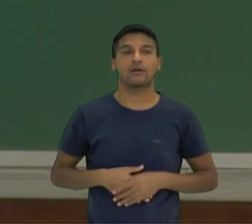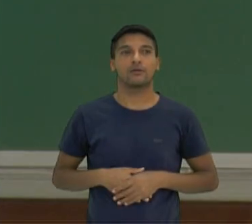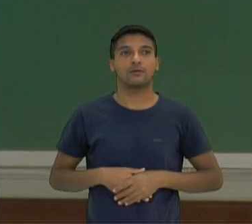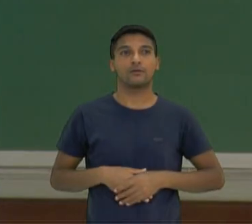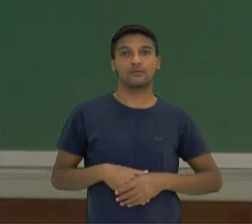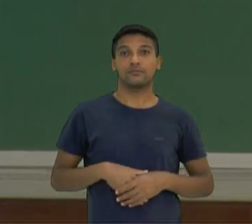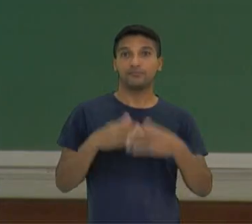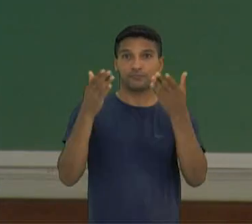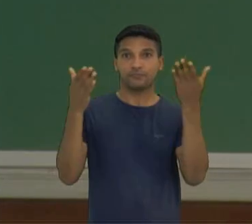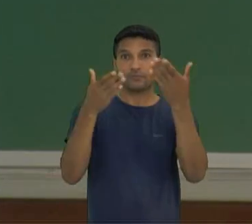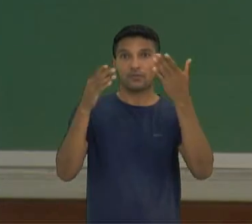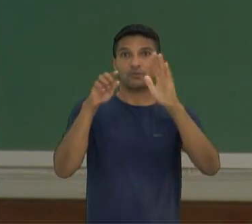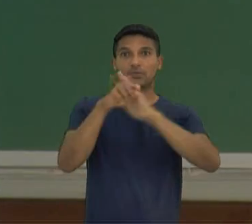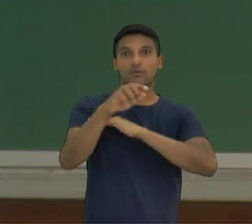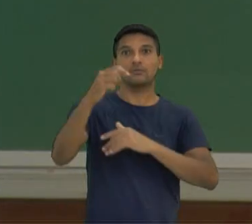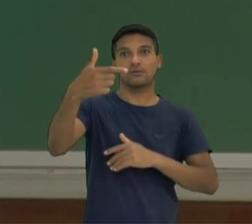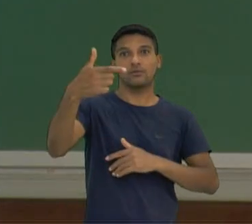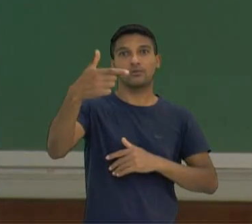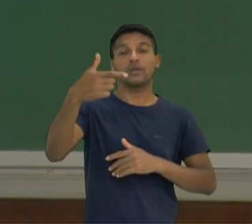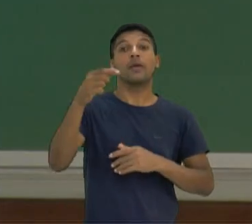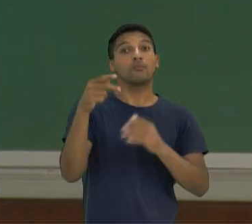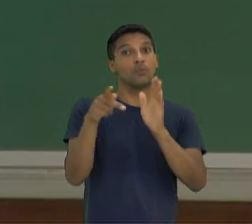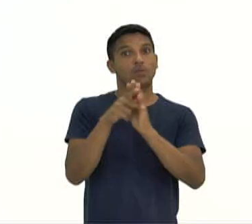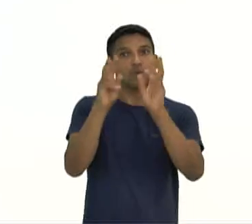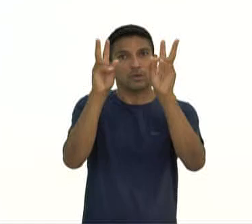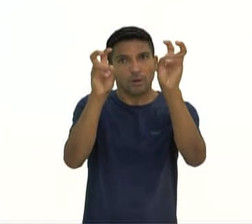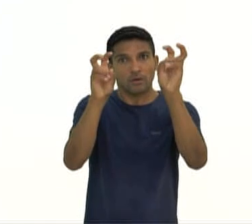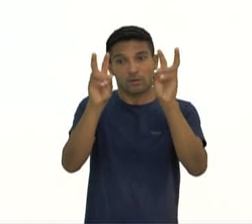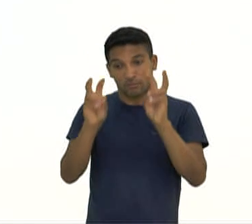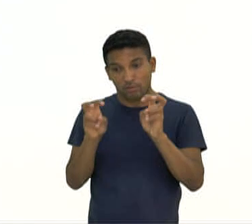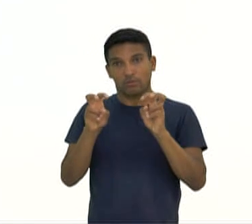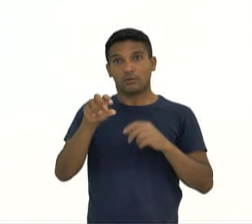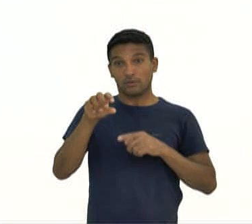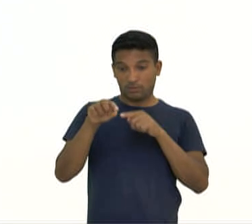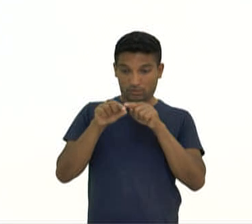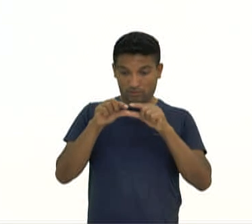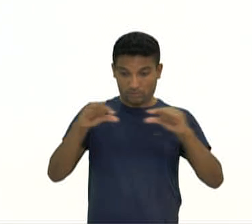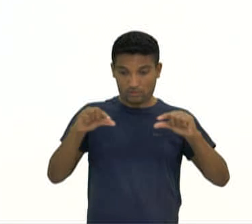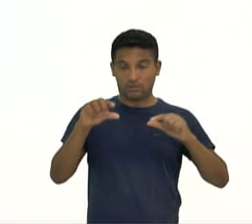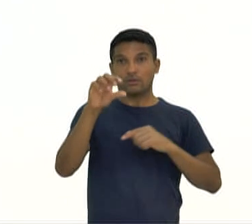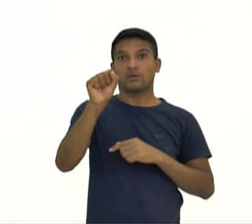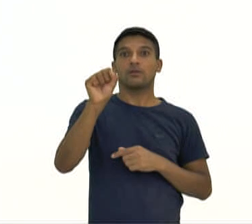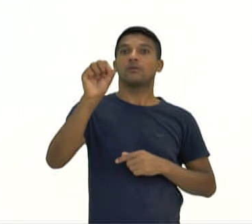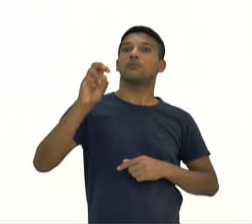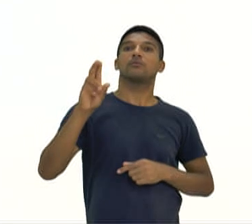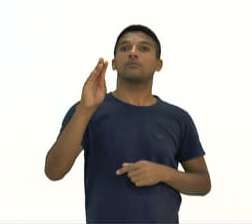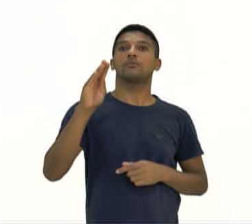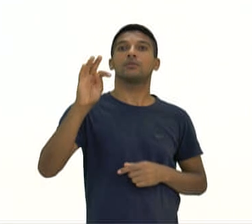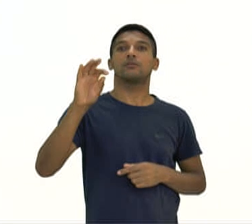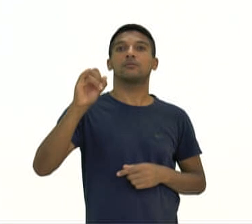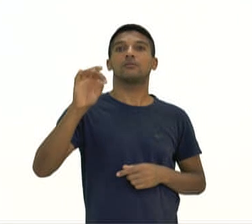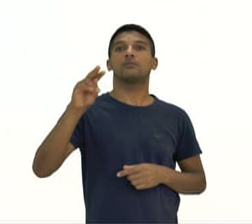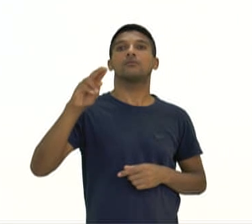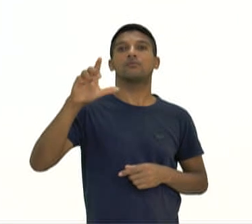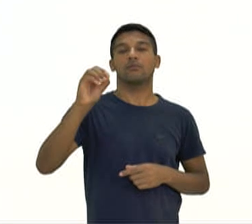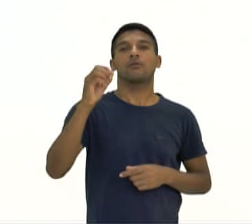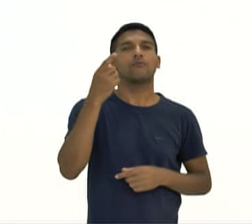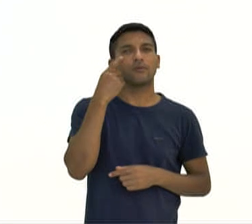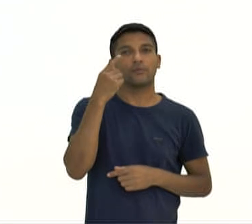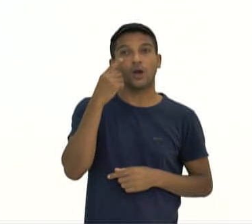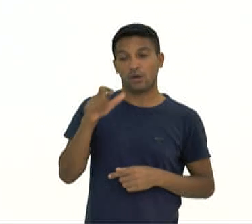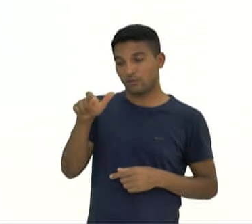Agora, vamos à pergunta número 2, sobre o subtítulo. A dica é do psicólogo especializado em orientação vocacional, Fernando